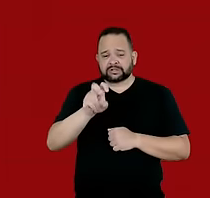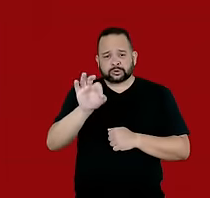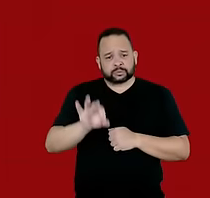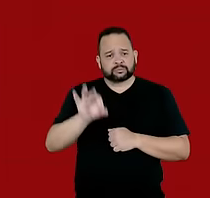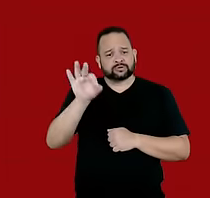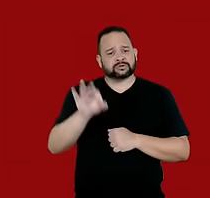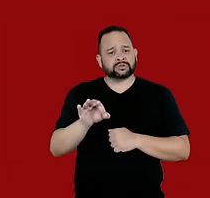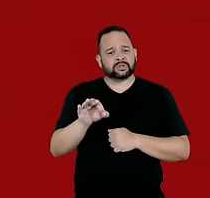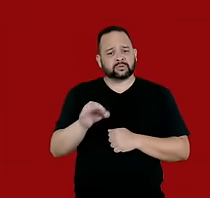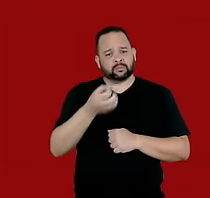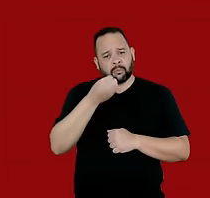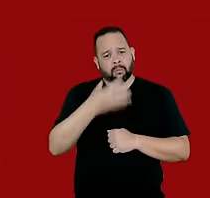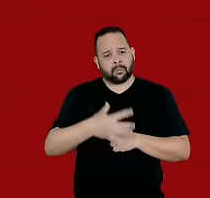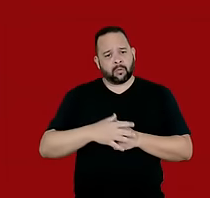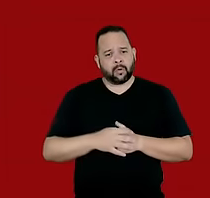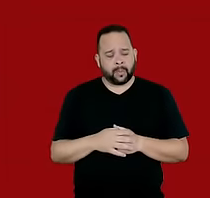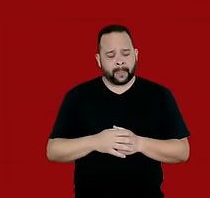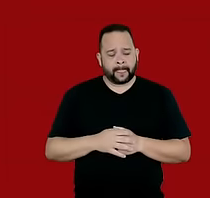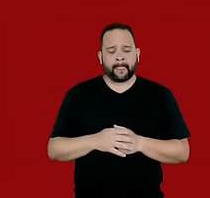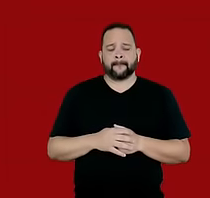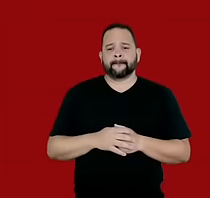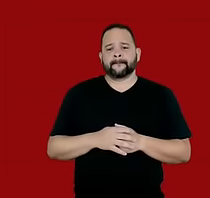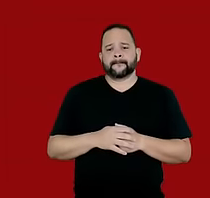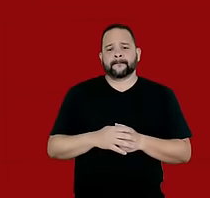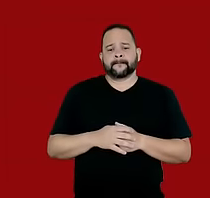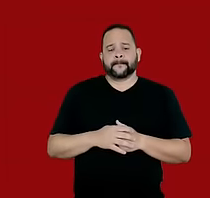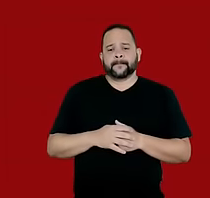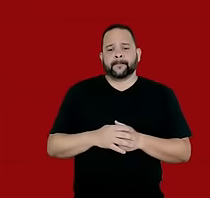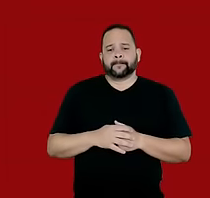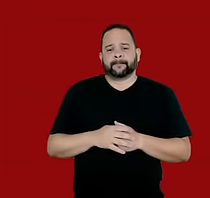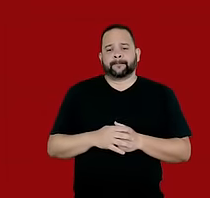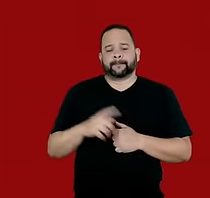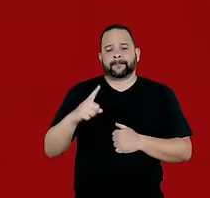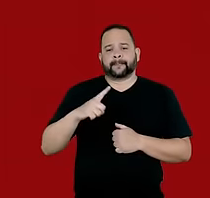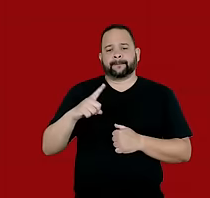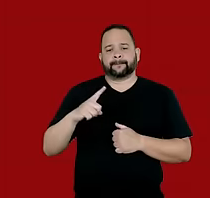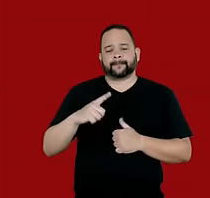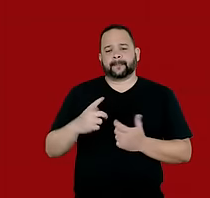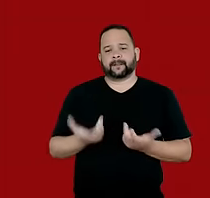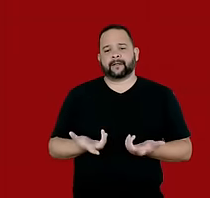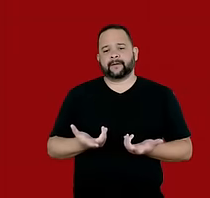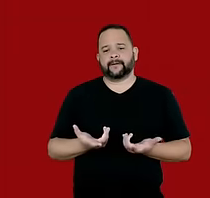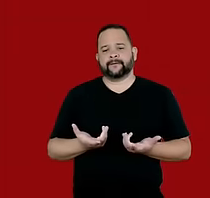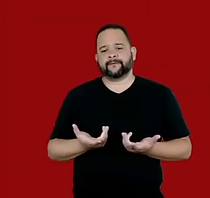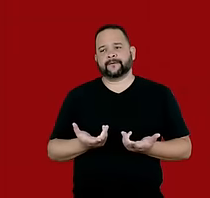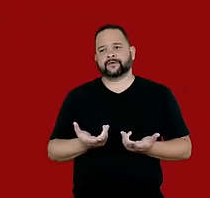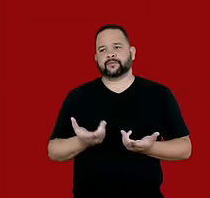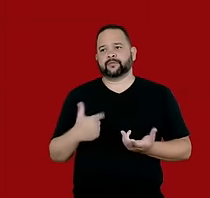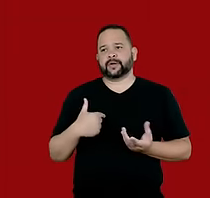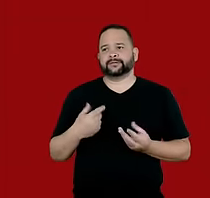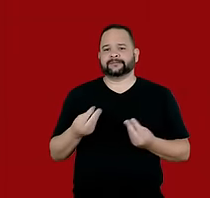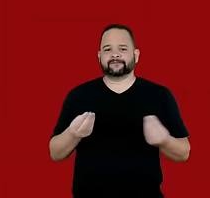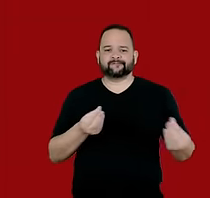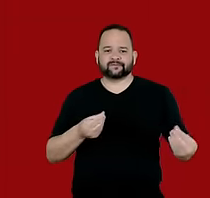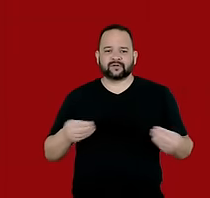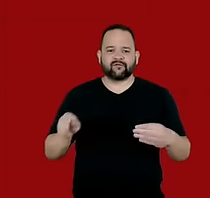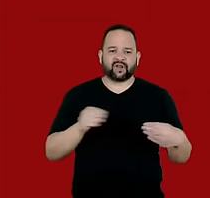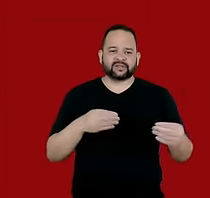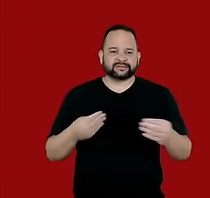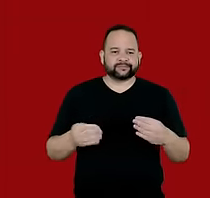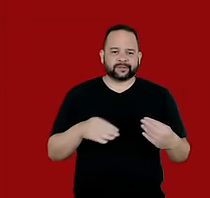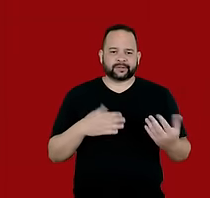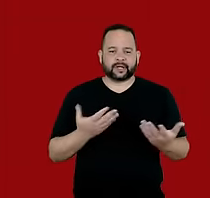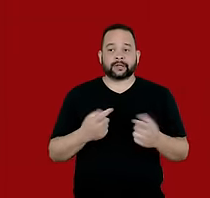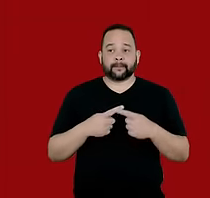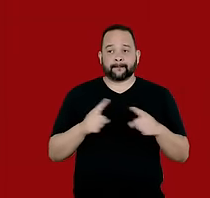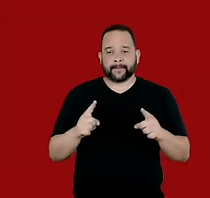né vamos dizer assim a alguma alguma di assim afrouxamento nesse sentido mas a gente vê uma geração líquida